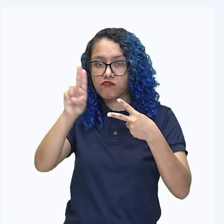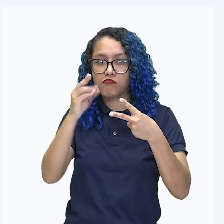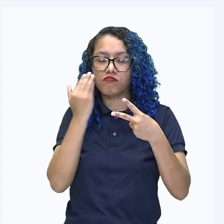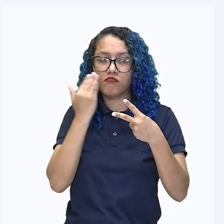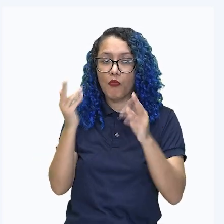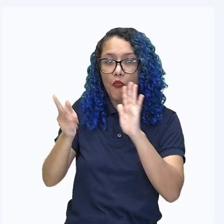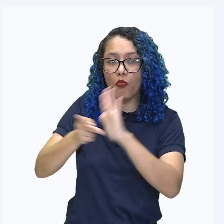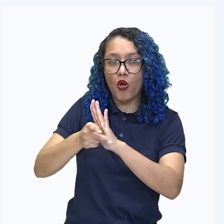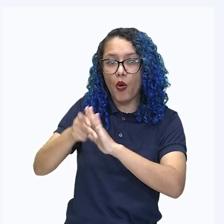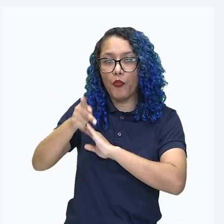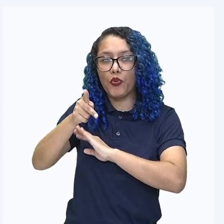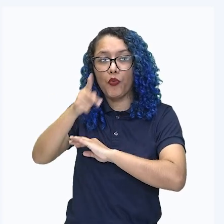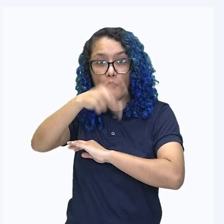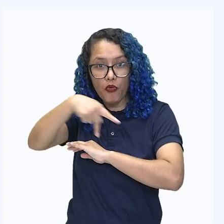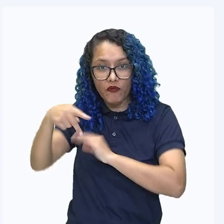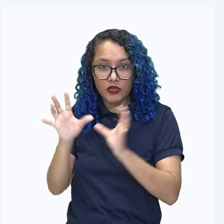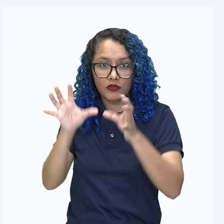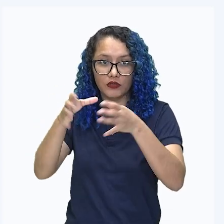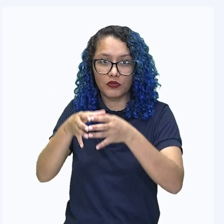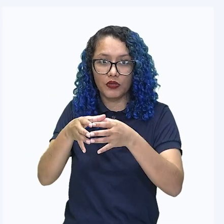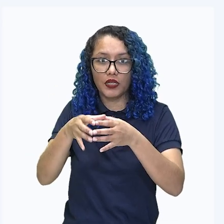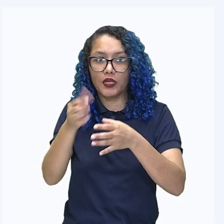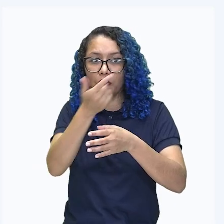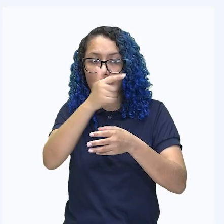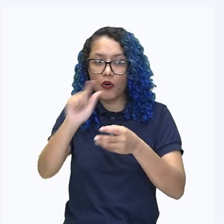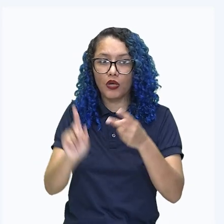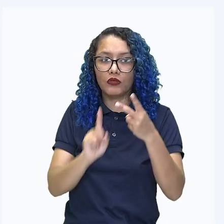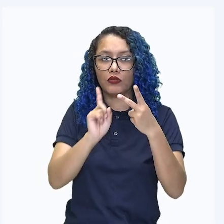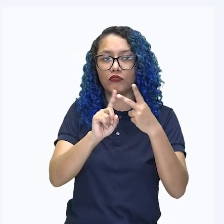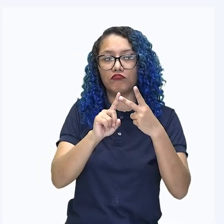prof.am.gov.br, que é para os docentes, ou o domínio